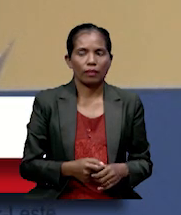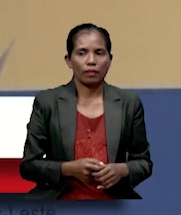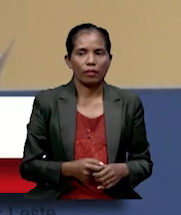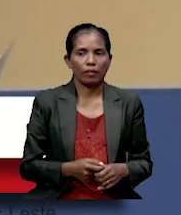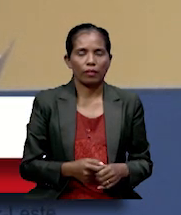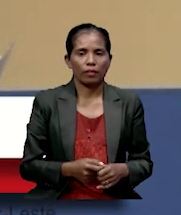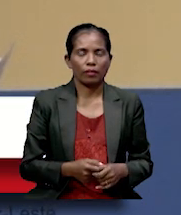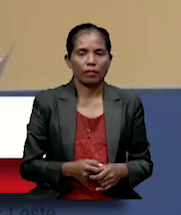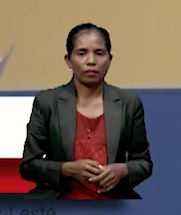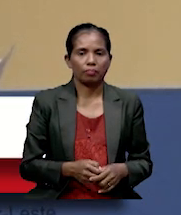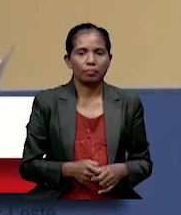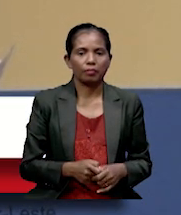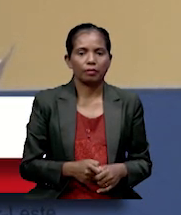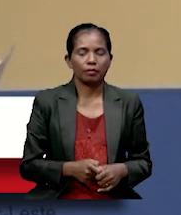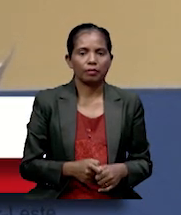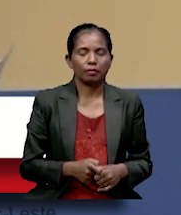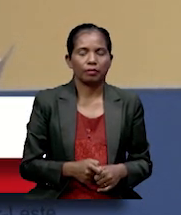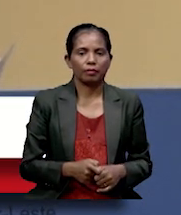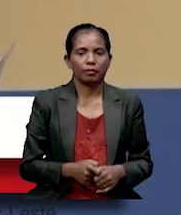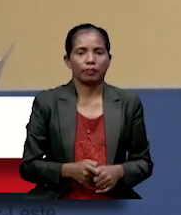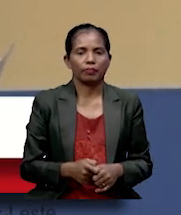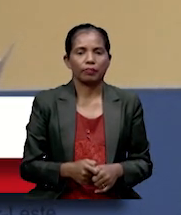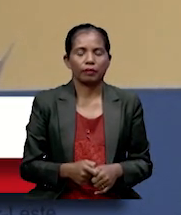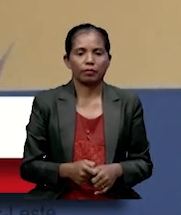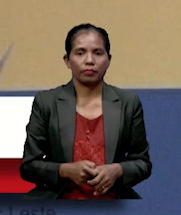missão diplomática,